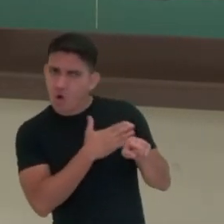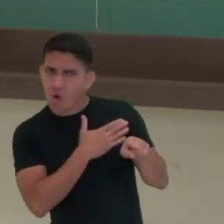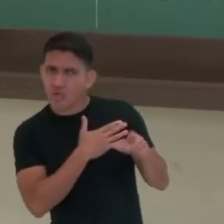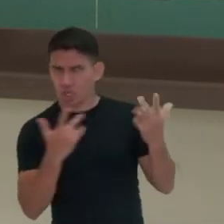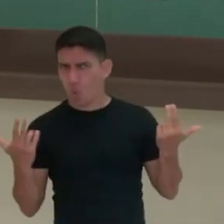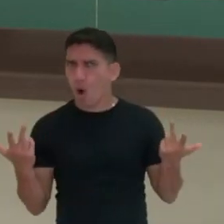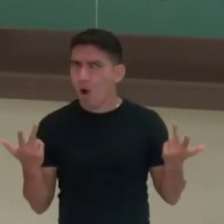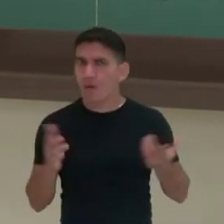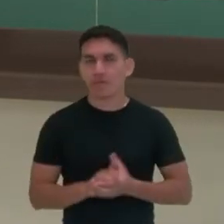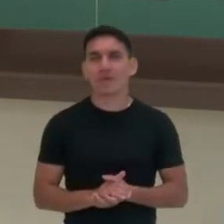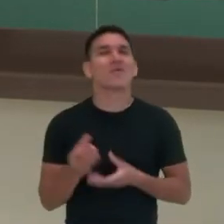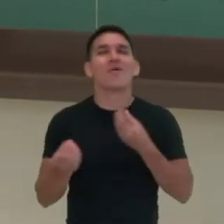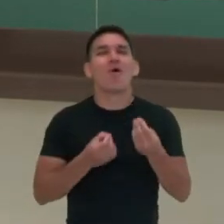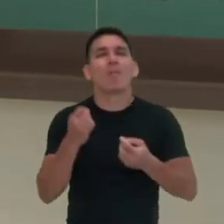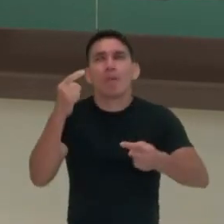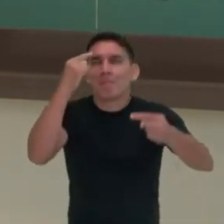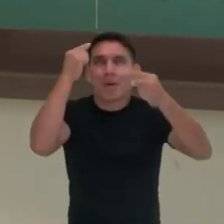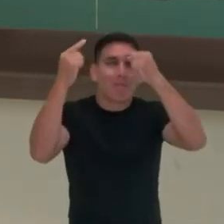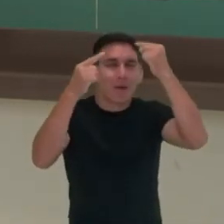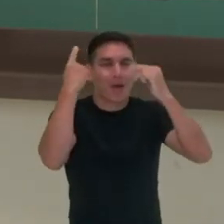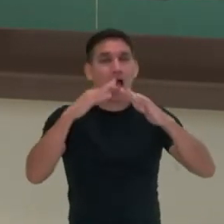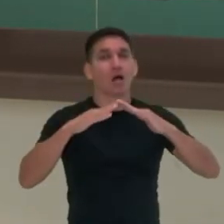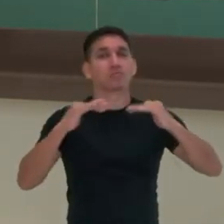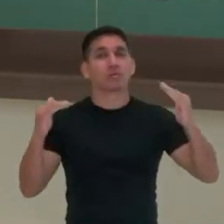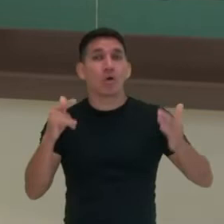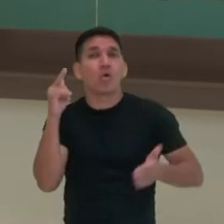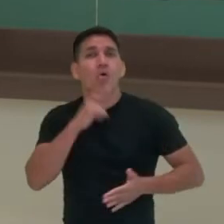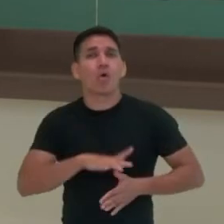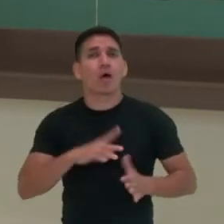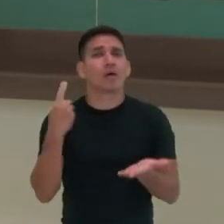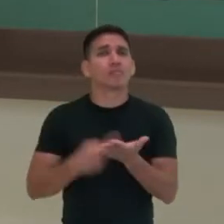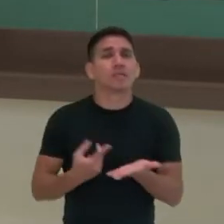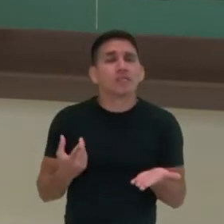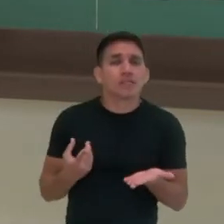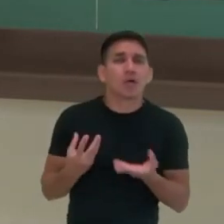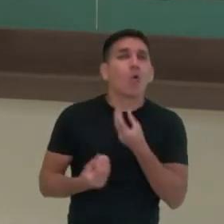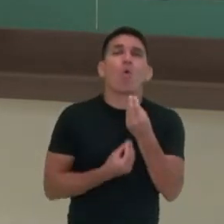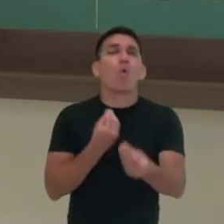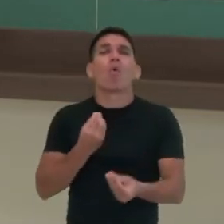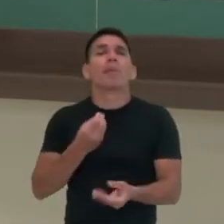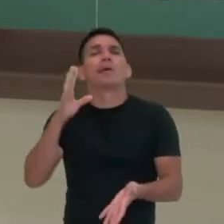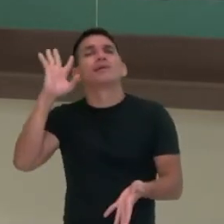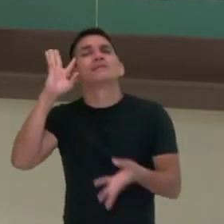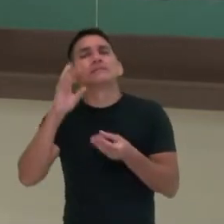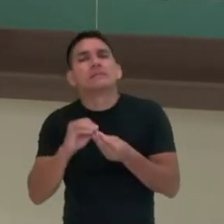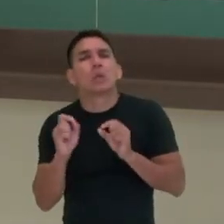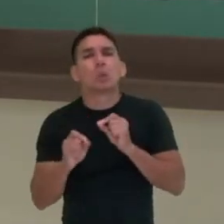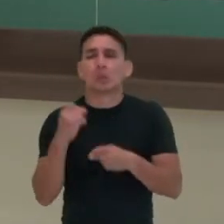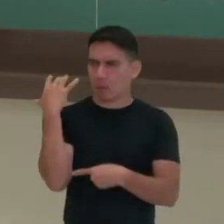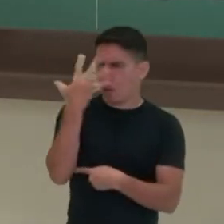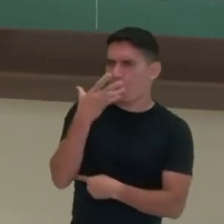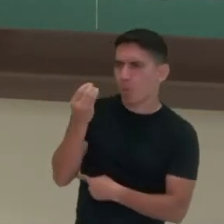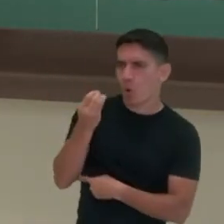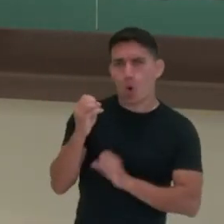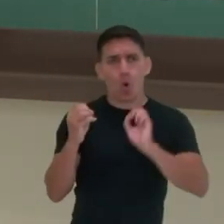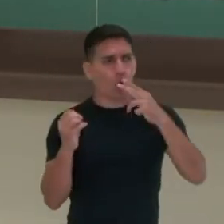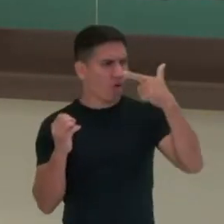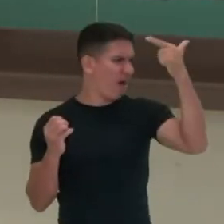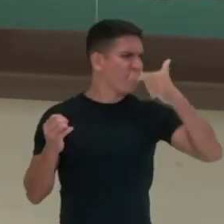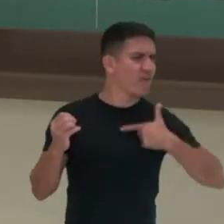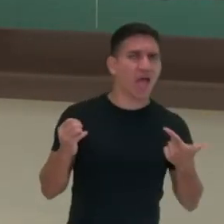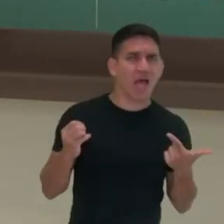os nossos juízos estéticos? Como eu posso considerar algo como belo ou como feio,